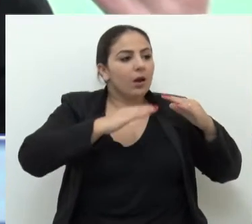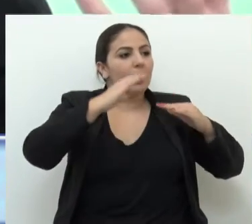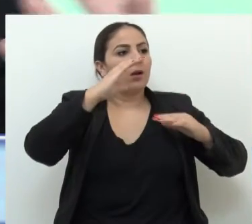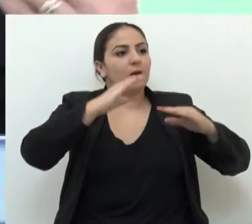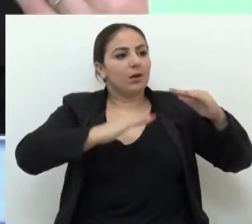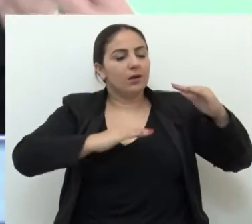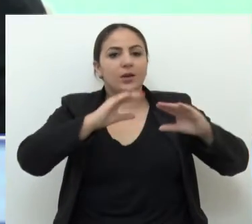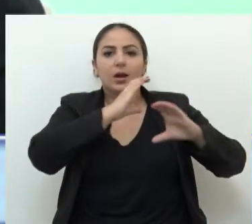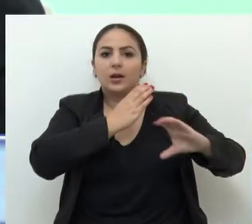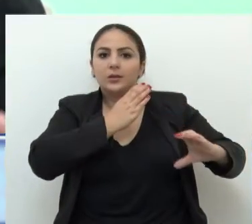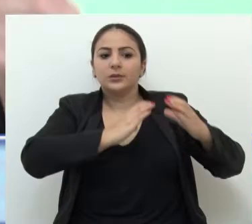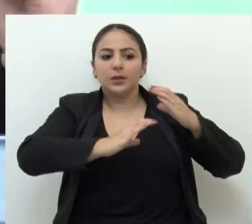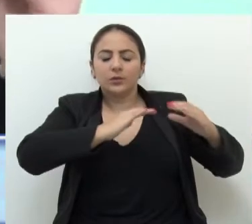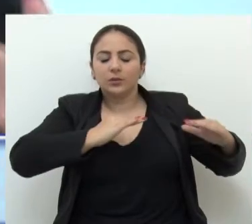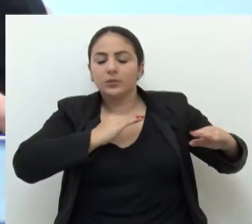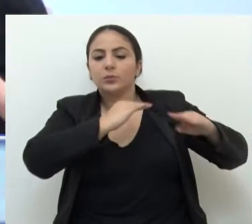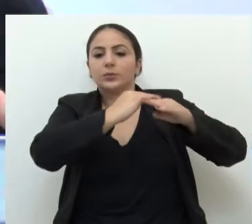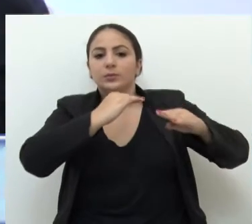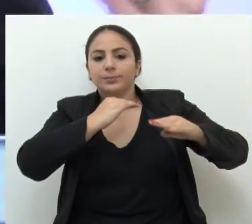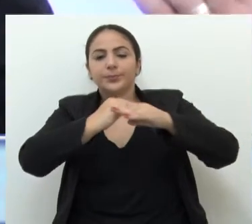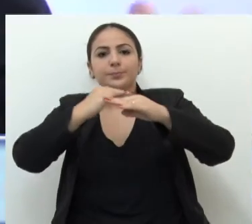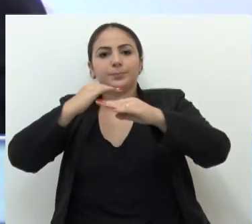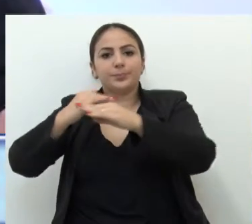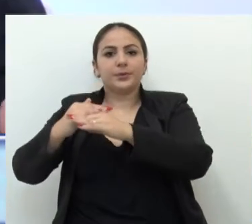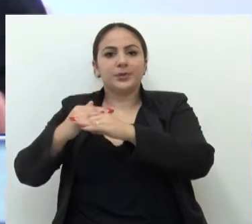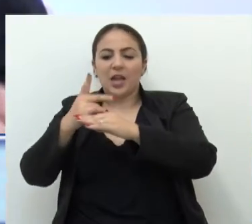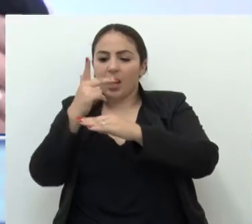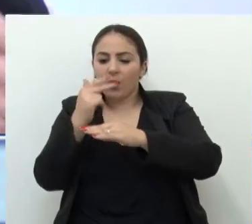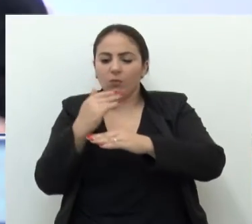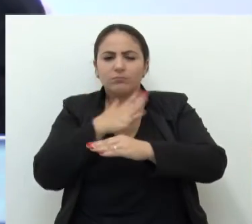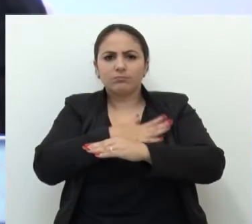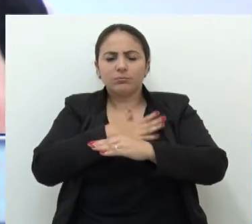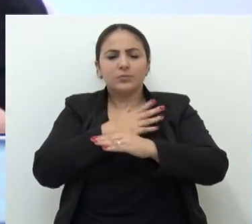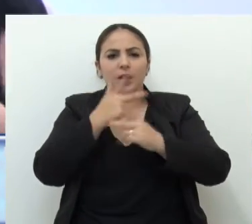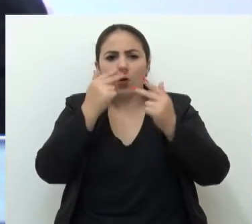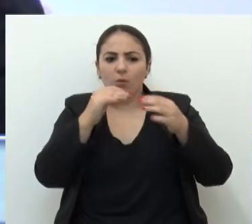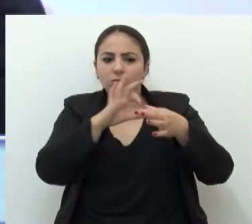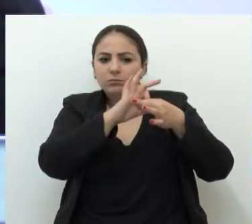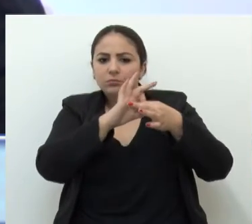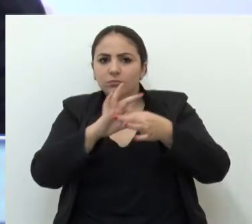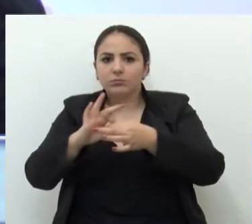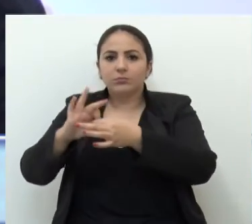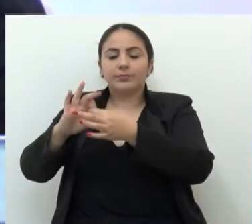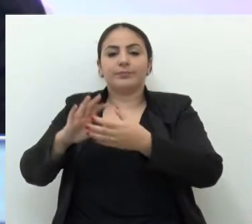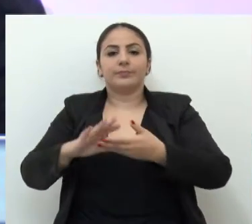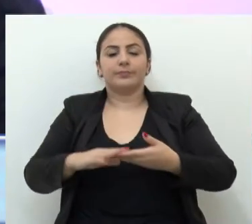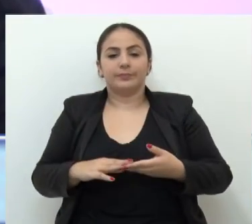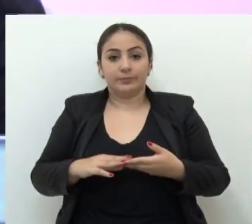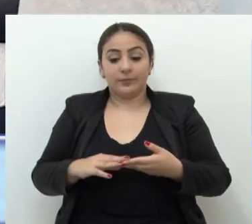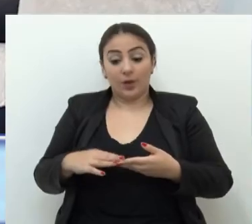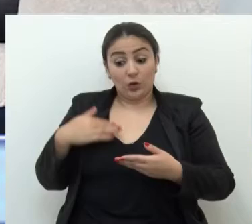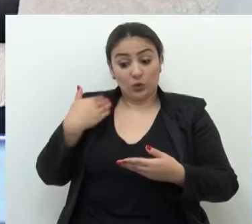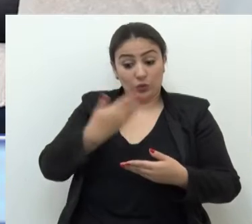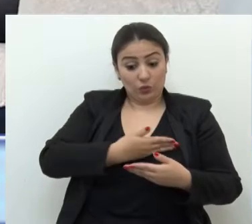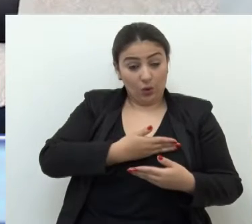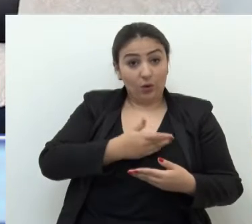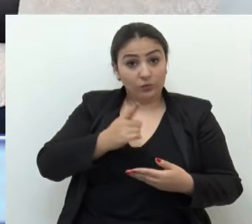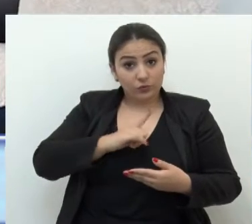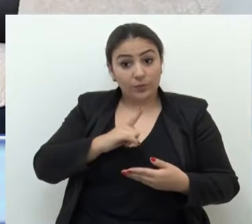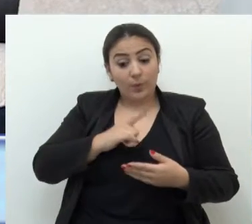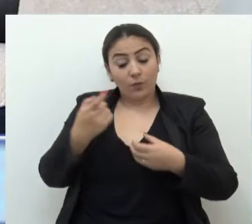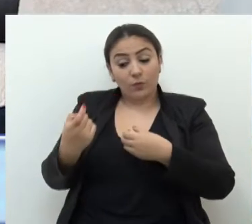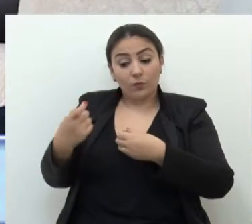que quando todos cantem junto você tenha essa sensação harmoniosa, né? Esse som afinado. Já tive até